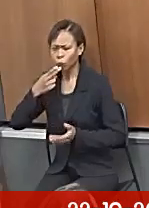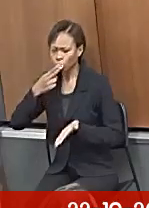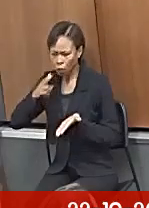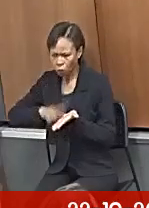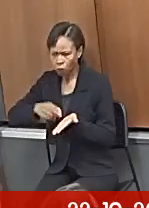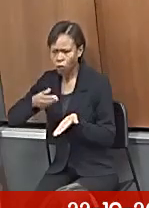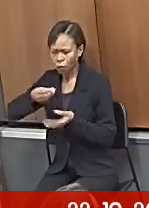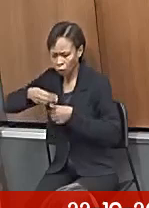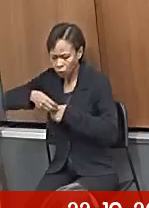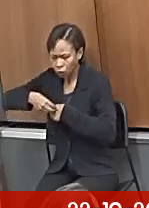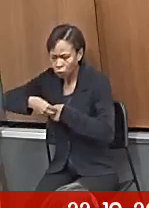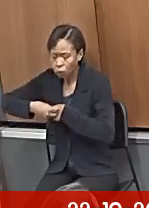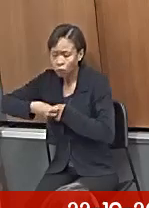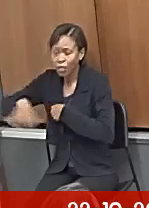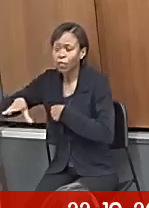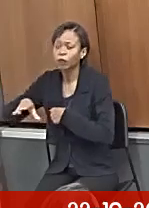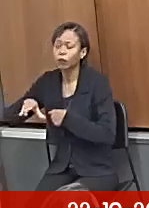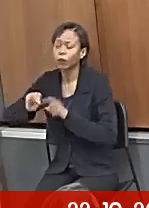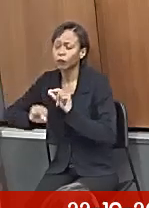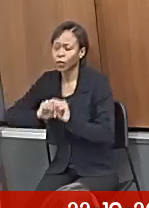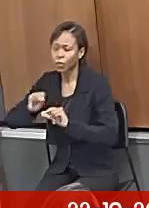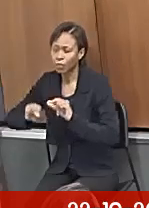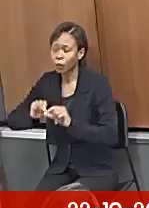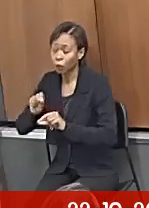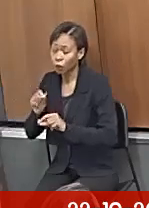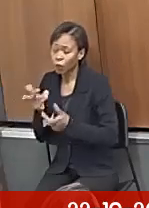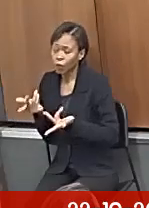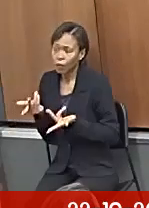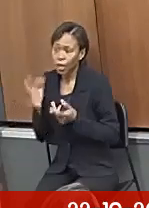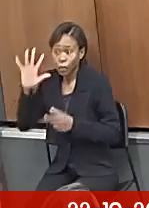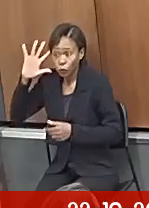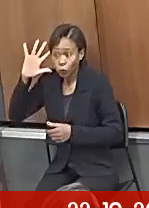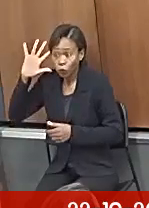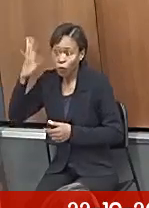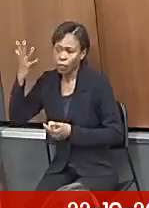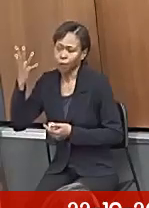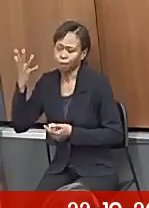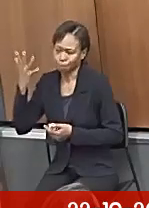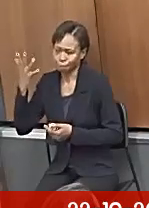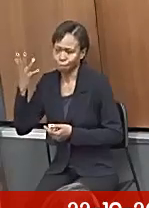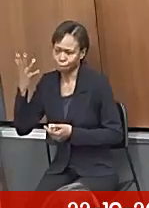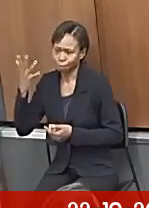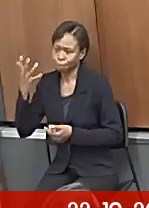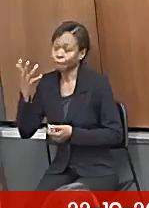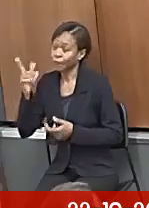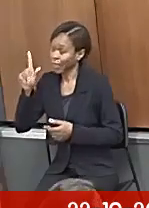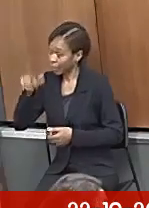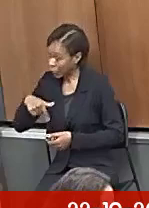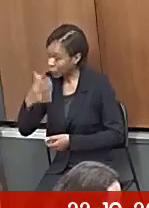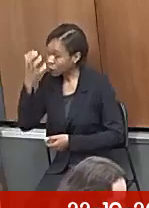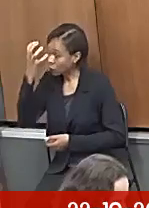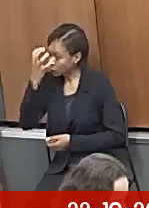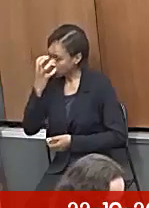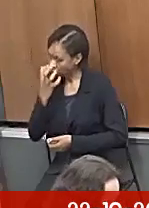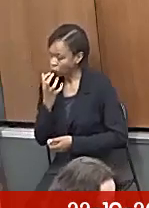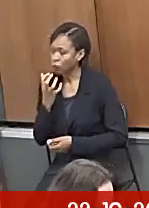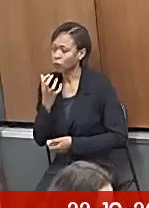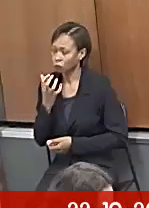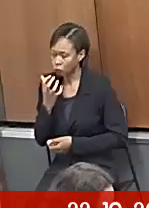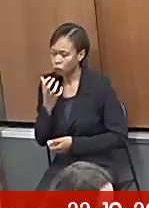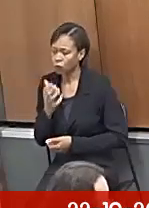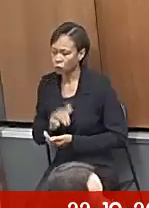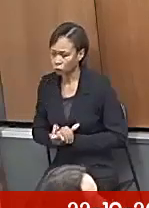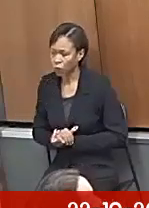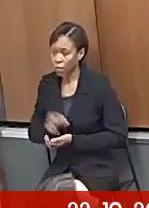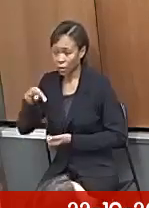necessário para essa demanda, que, repito, seríssima, muito séria. E aqui